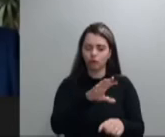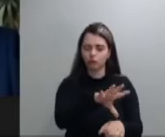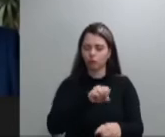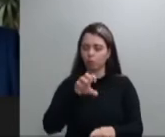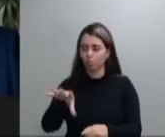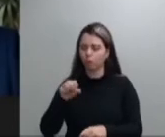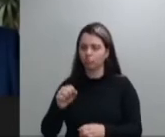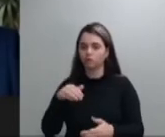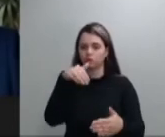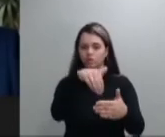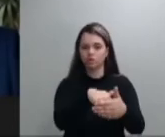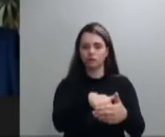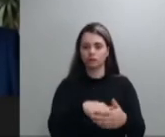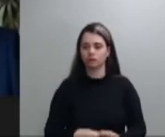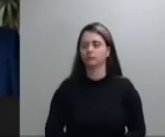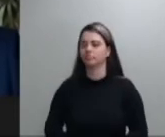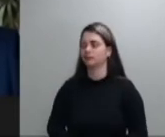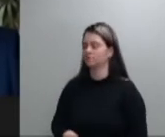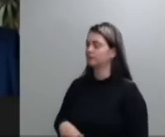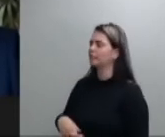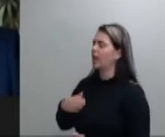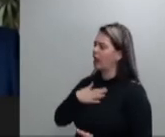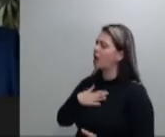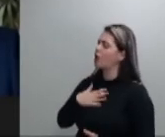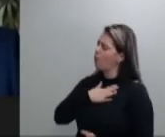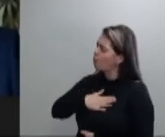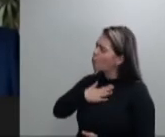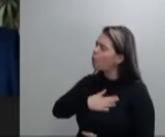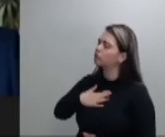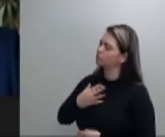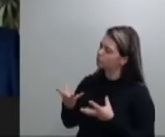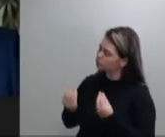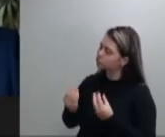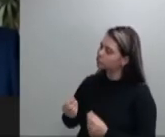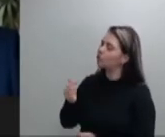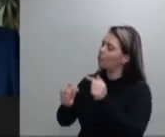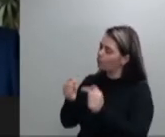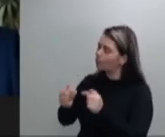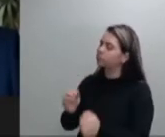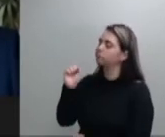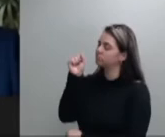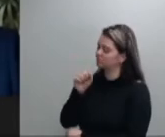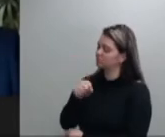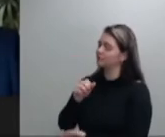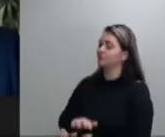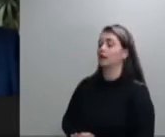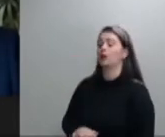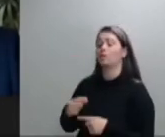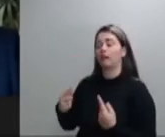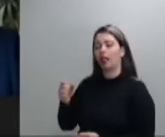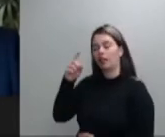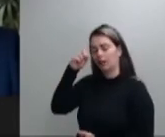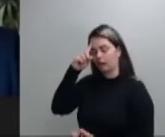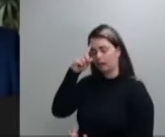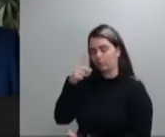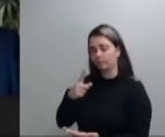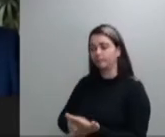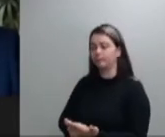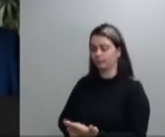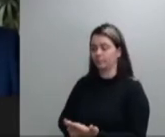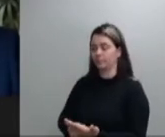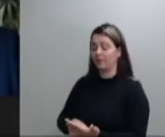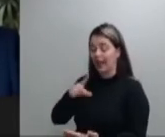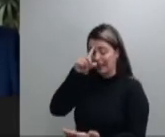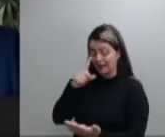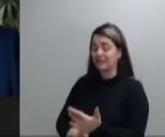eu gostaria de debater senhor presidente até gostaria de ouvir o ministro Benedito se o ministro Benedito tem essa convicção mesmo a decisão